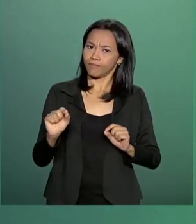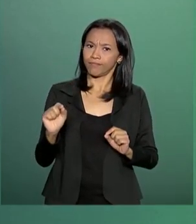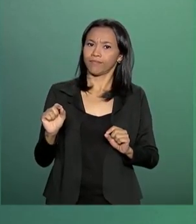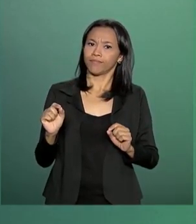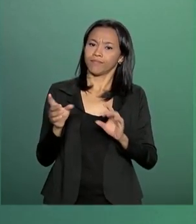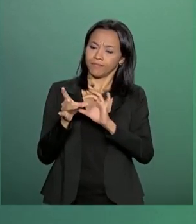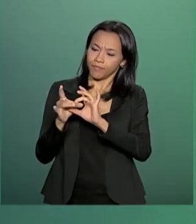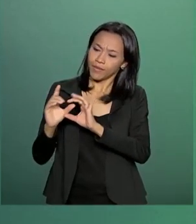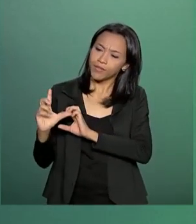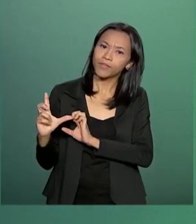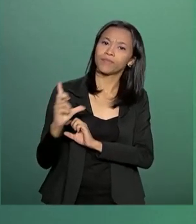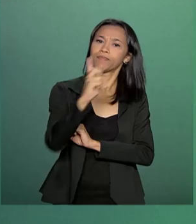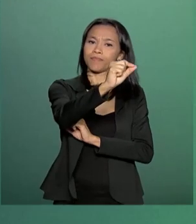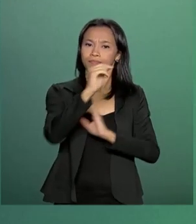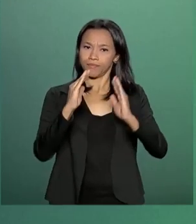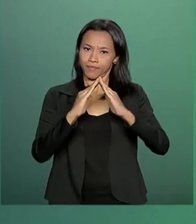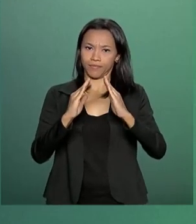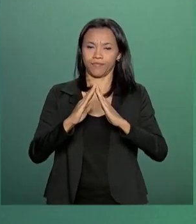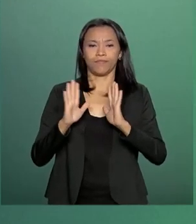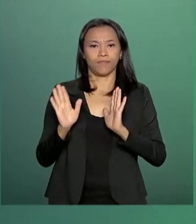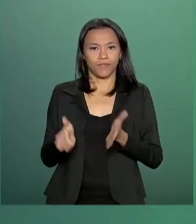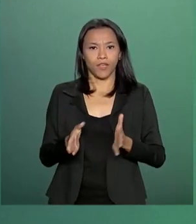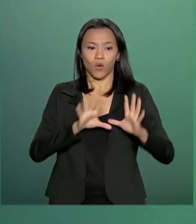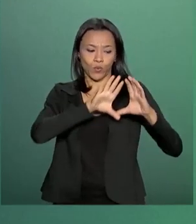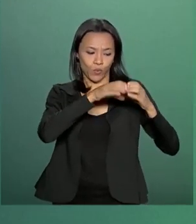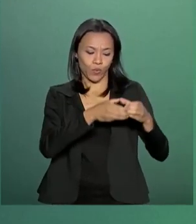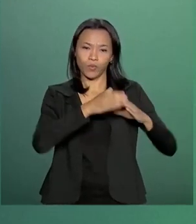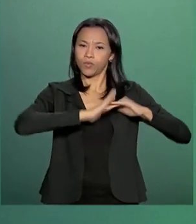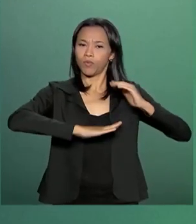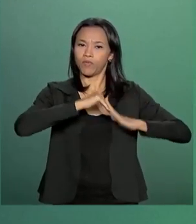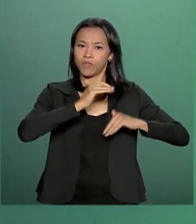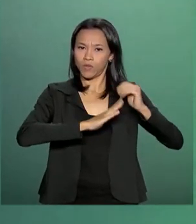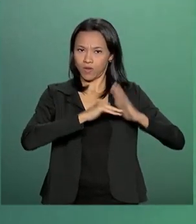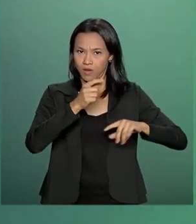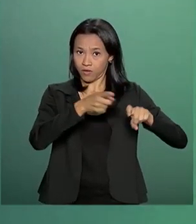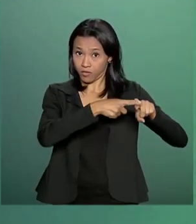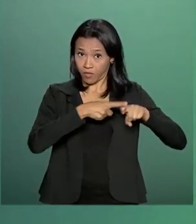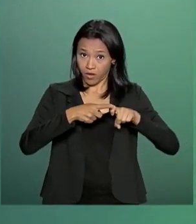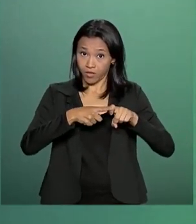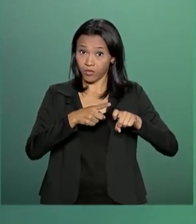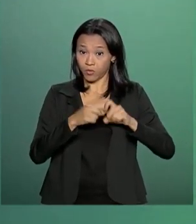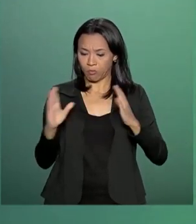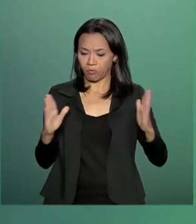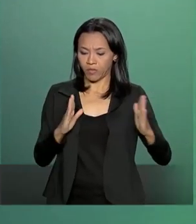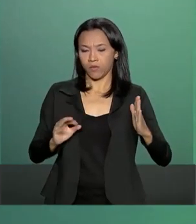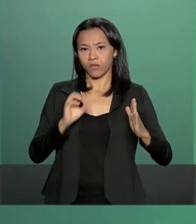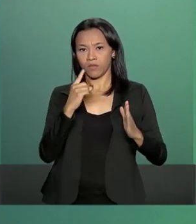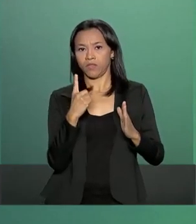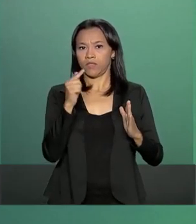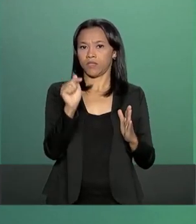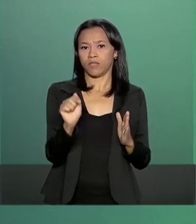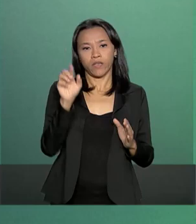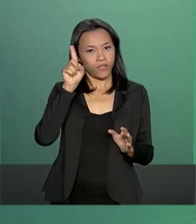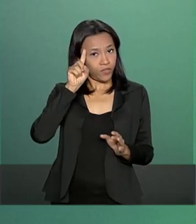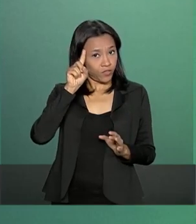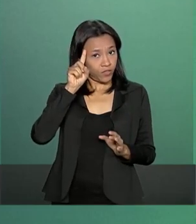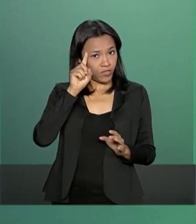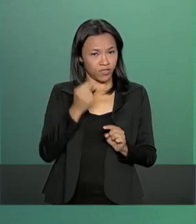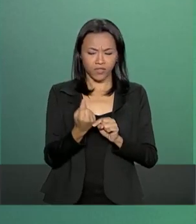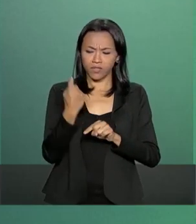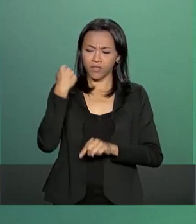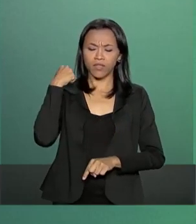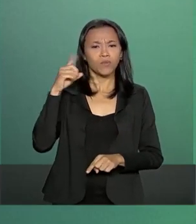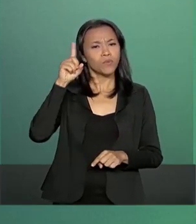pela equipe que o acompanhou nos últimos 17 dias de internação. Desde o dia